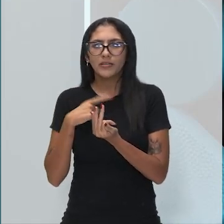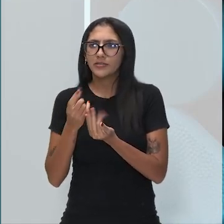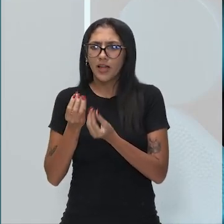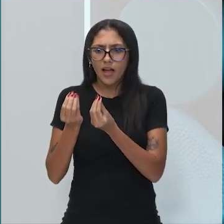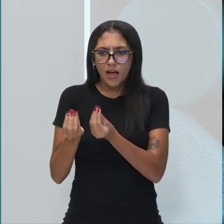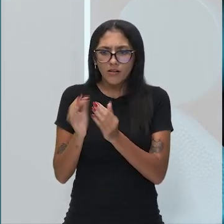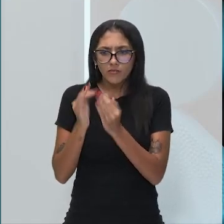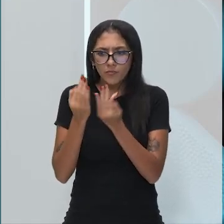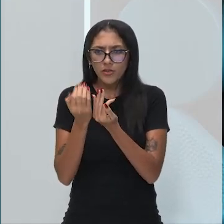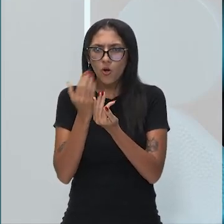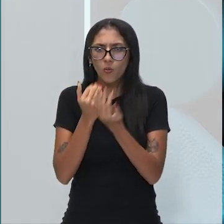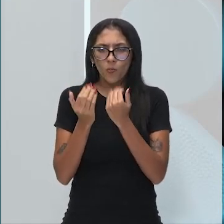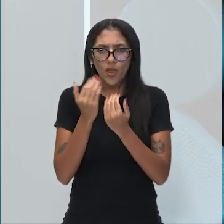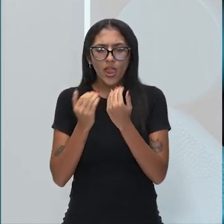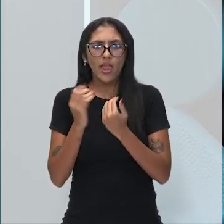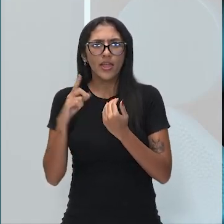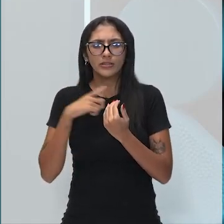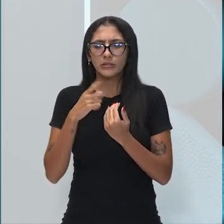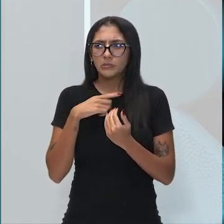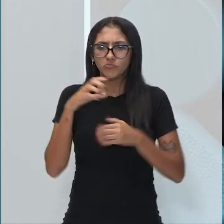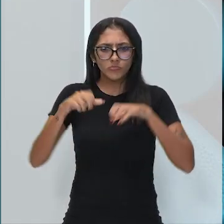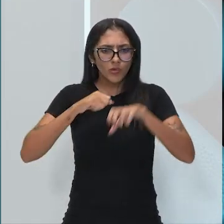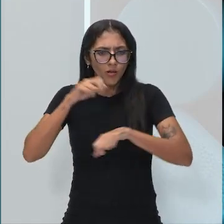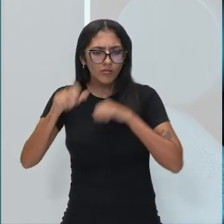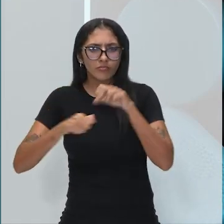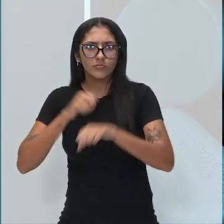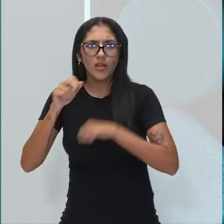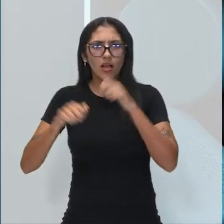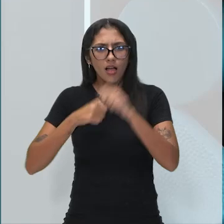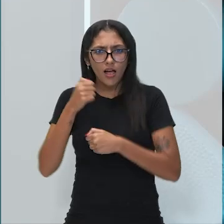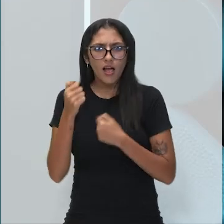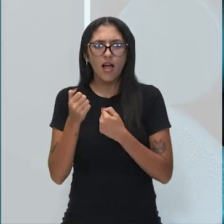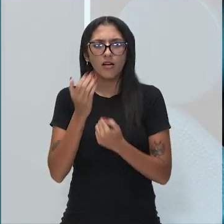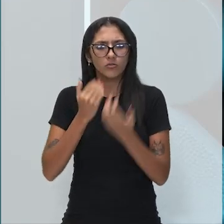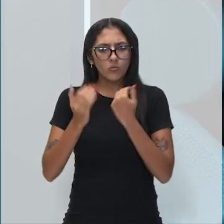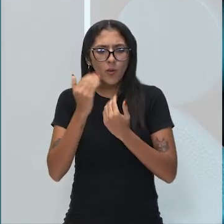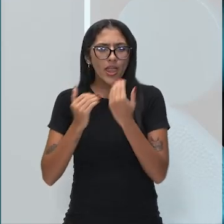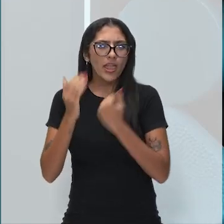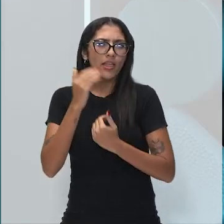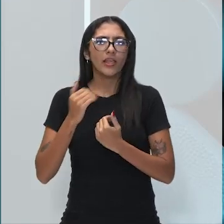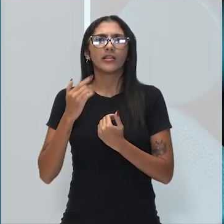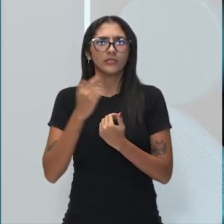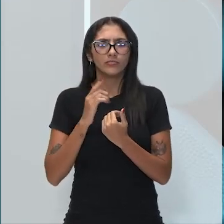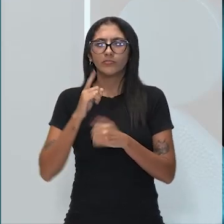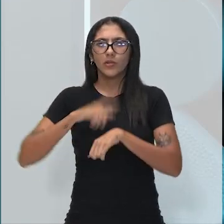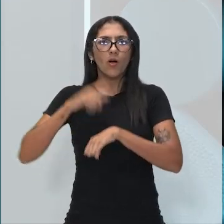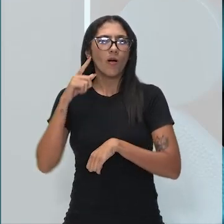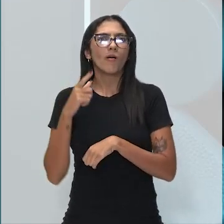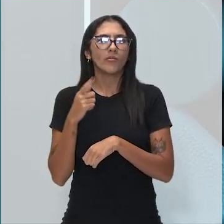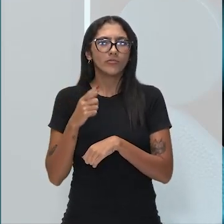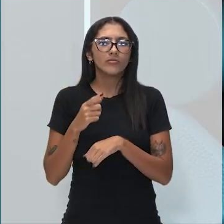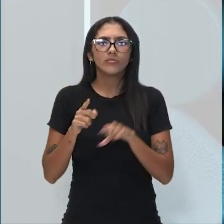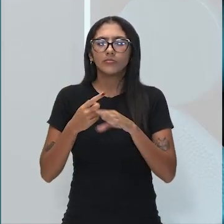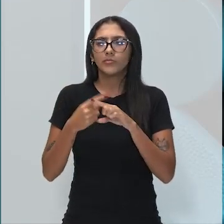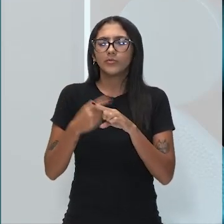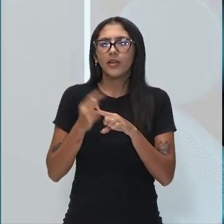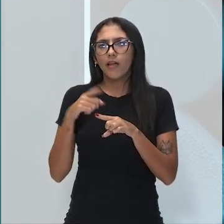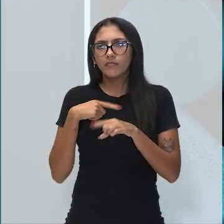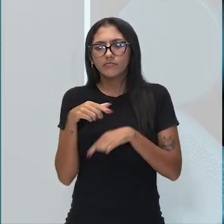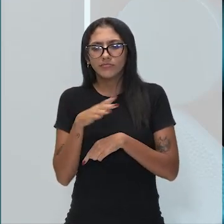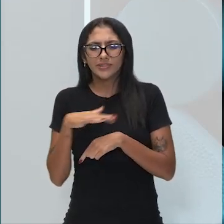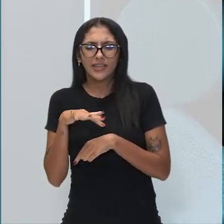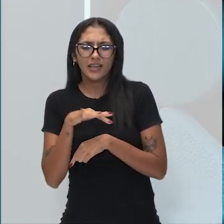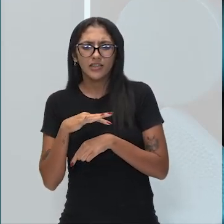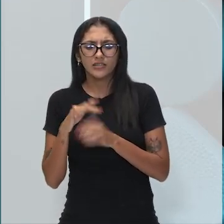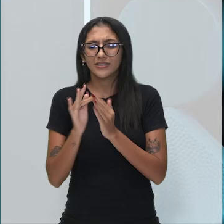do livro eles atacam exatamente aquele bucho e comem ali naquele meio árido, seco, em